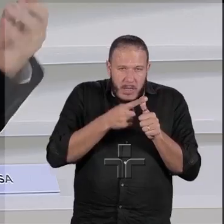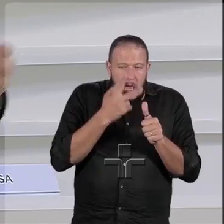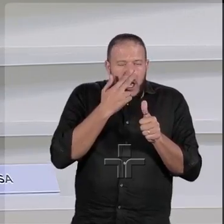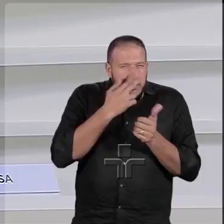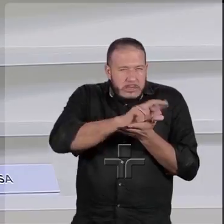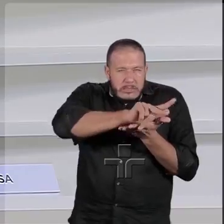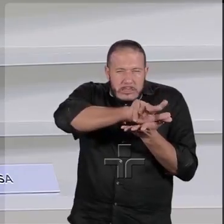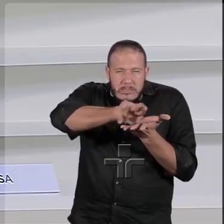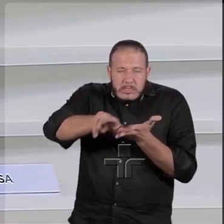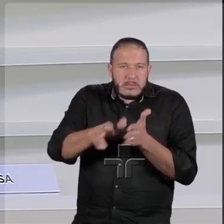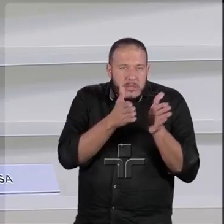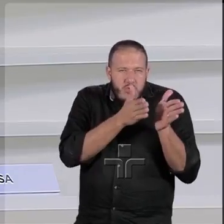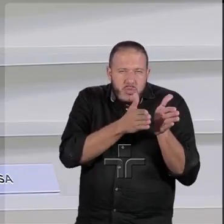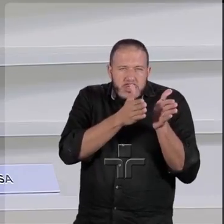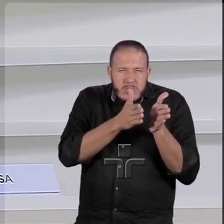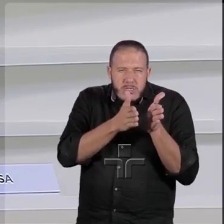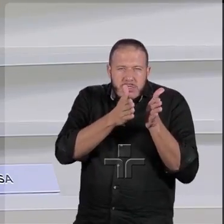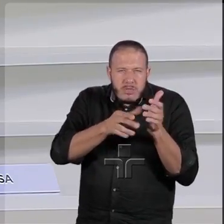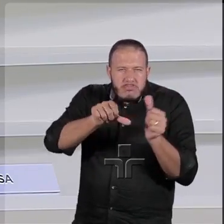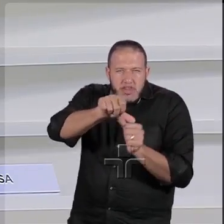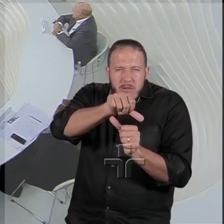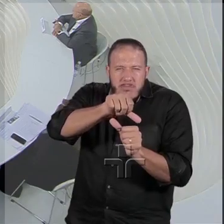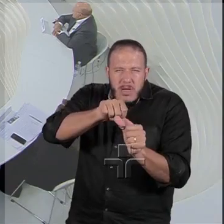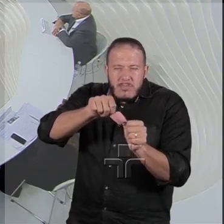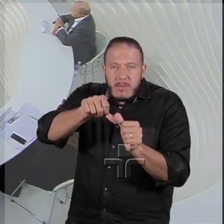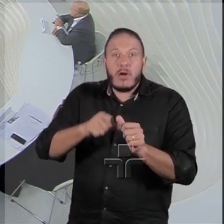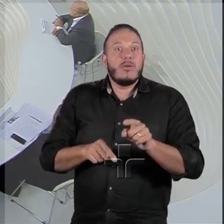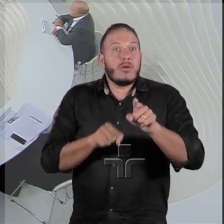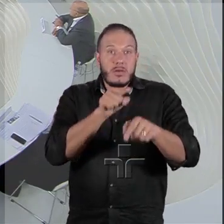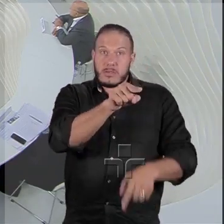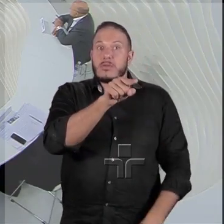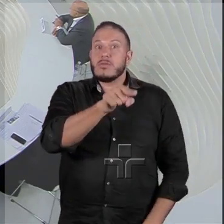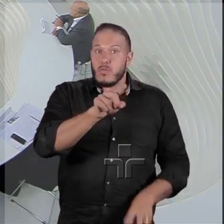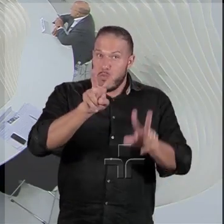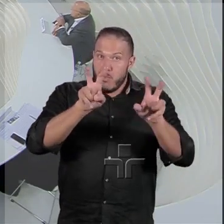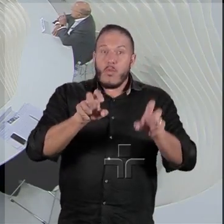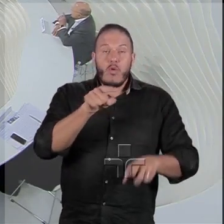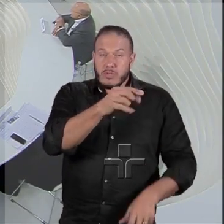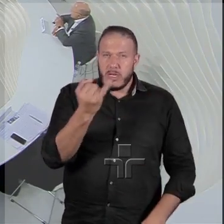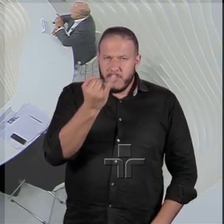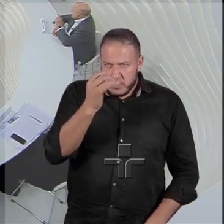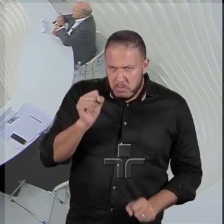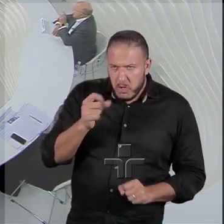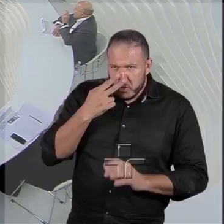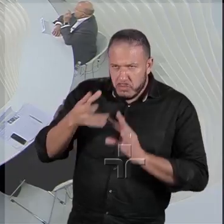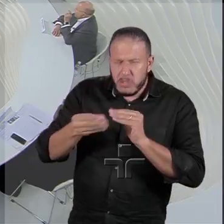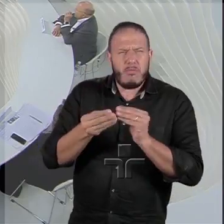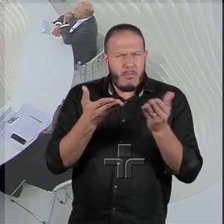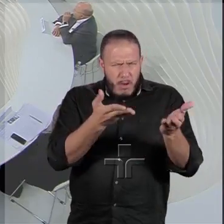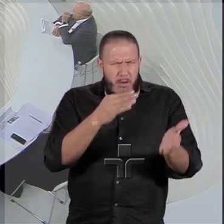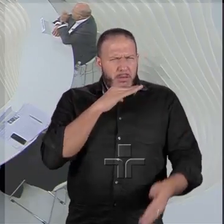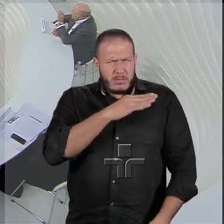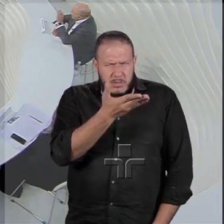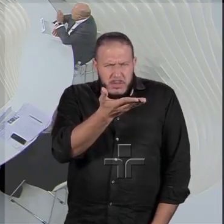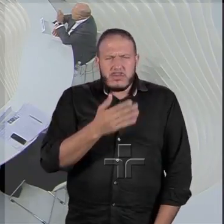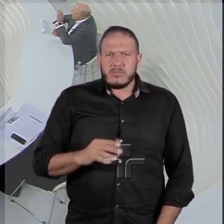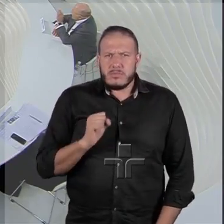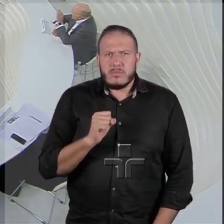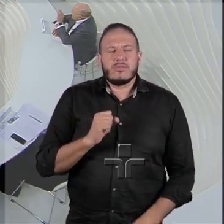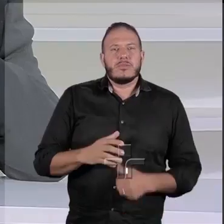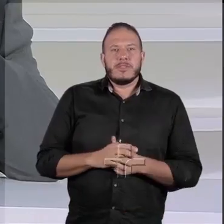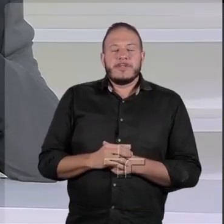as mudanças. Aliás, esse é um ponto relevante. Se eu posso continuar esse raciocínio. O